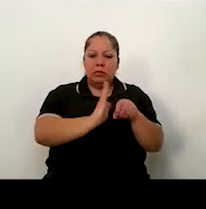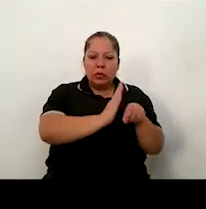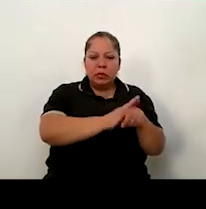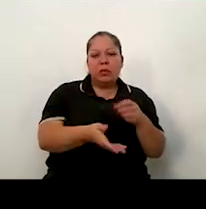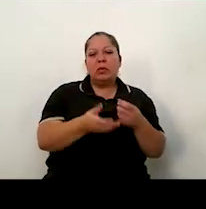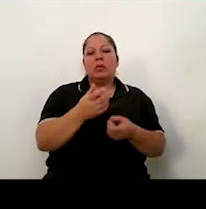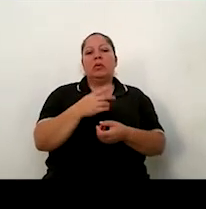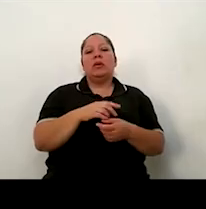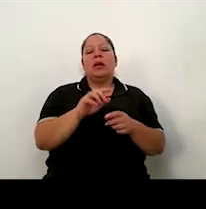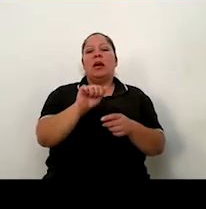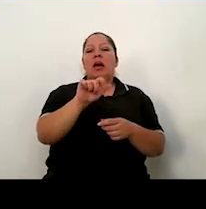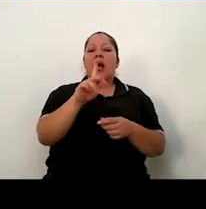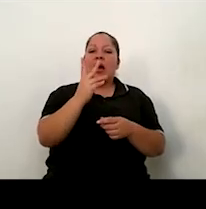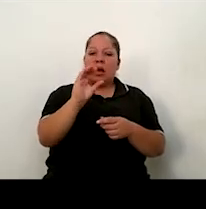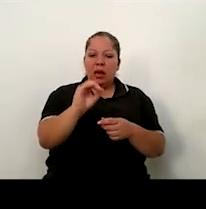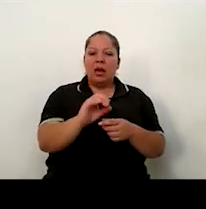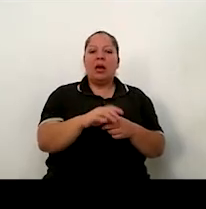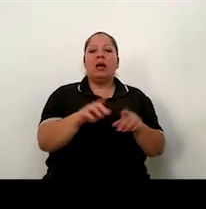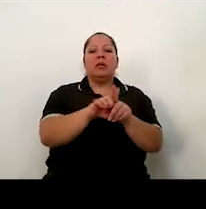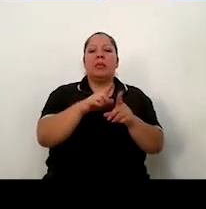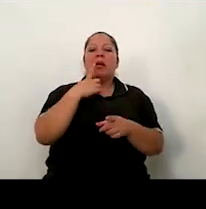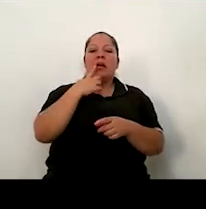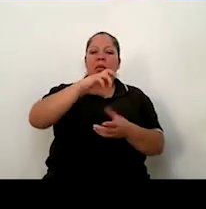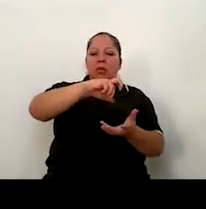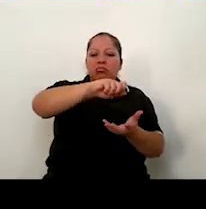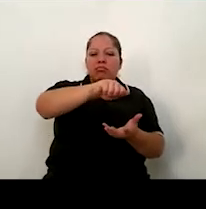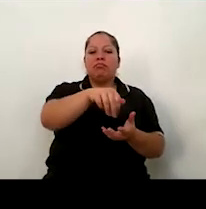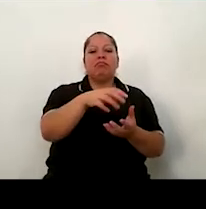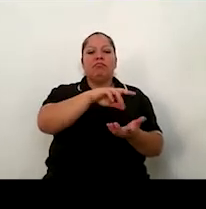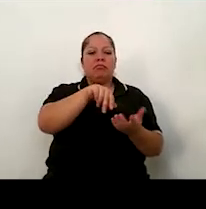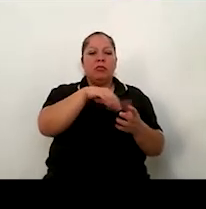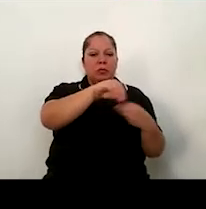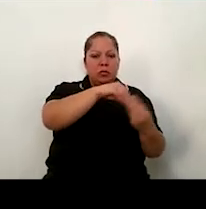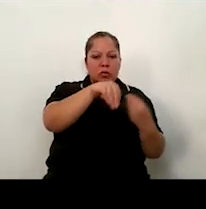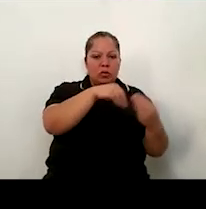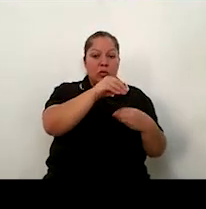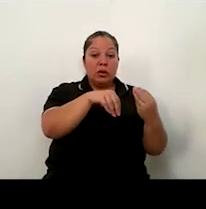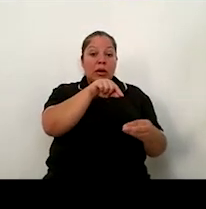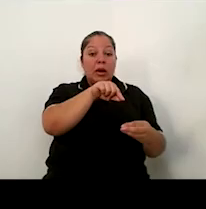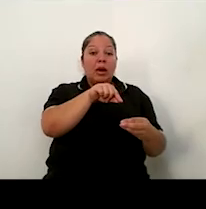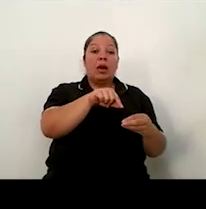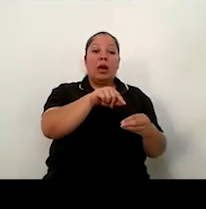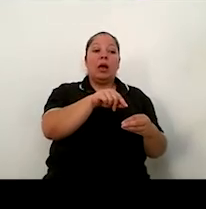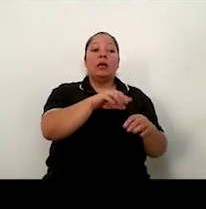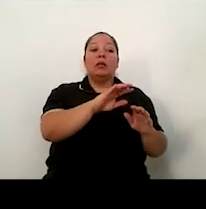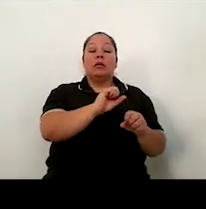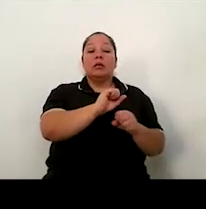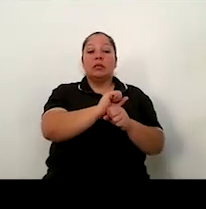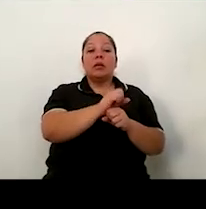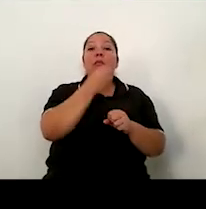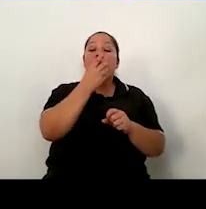exemplo, a erva, a cebola, o suco de limão, eles têm uma ação antioxidante, então eles acabam diminuindo um pouquinho a formação dessas